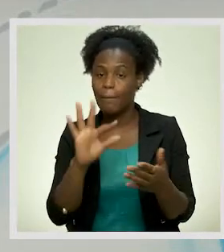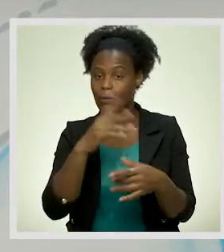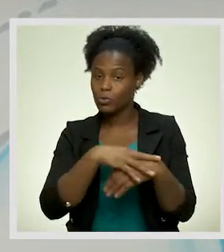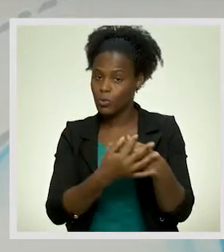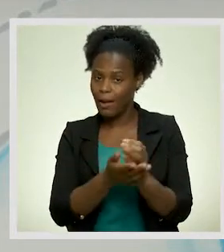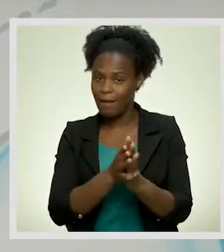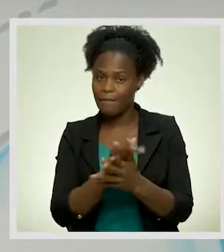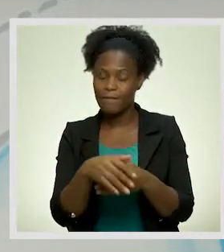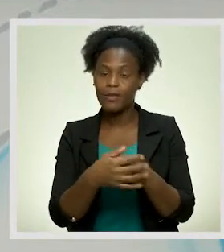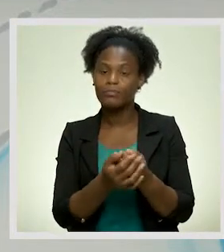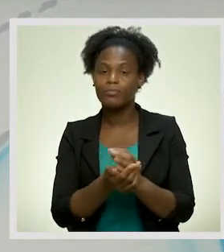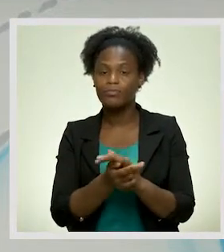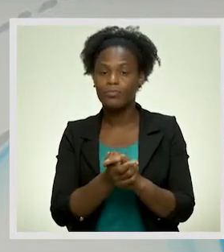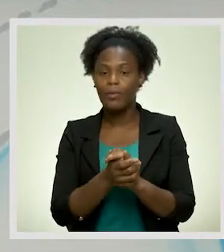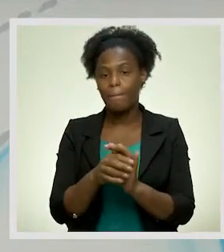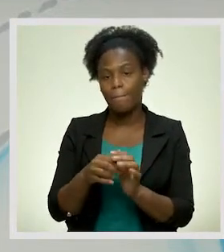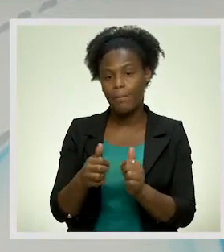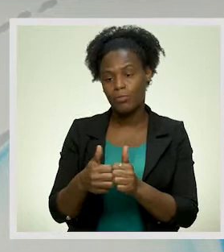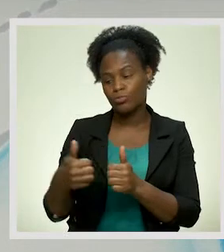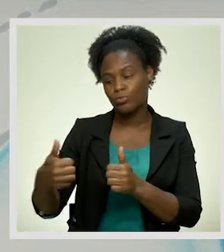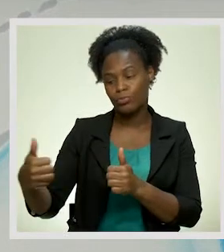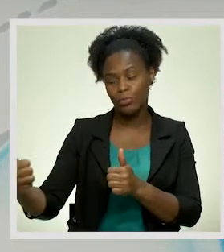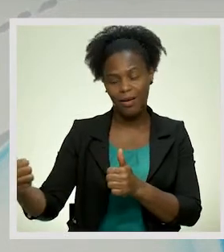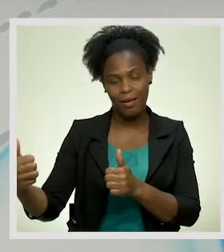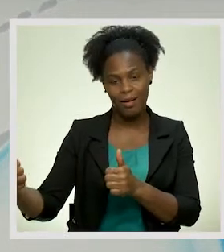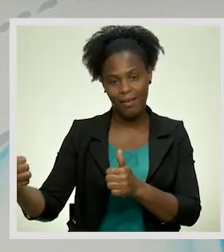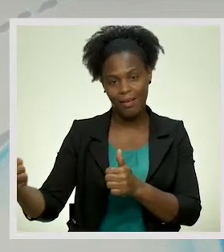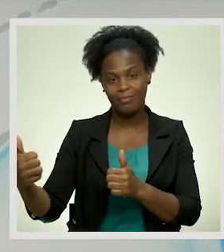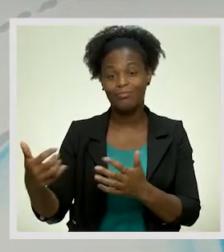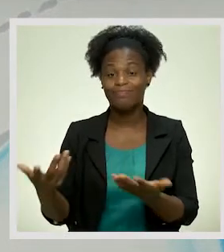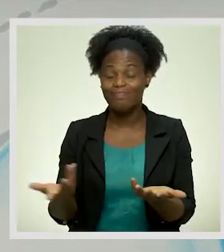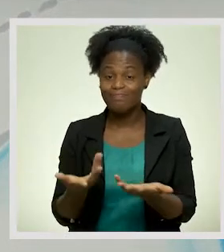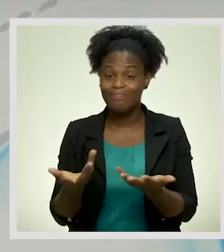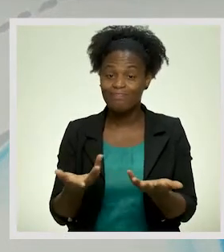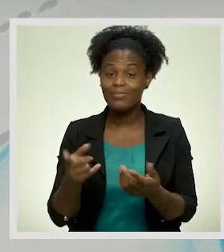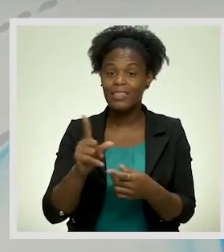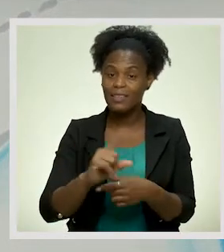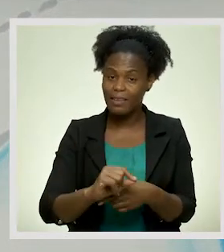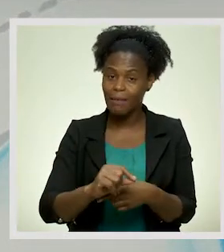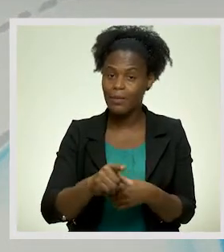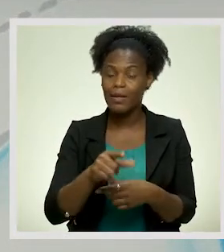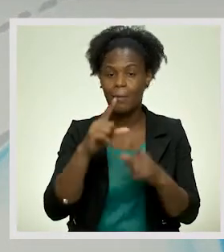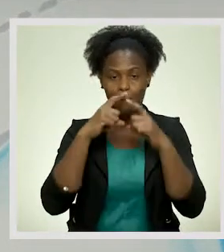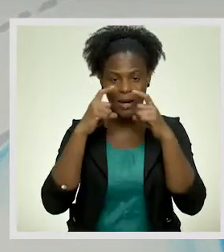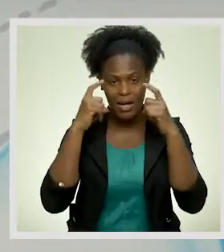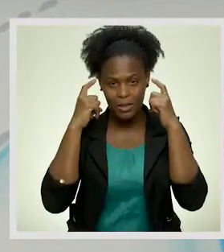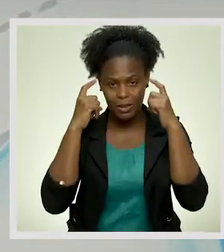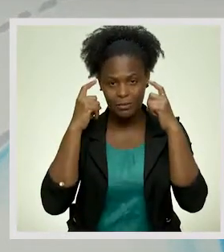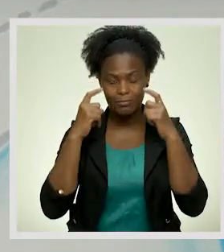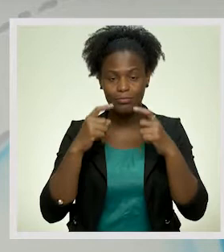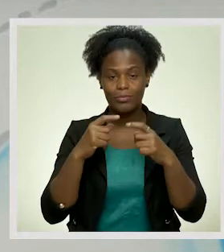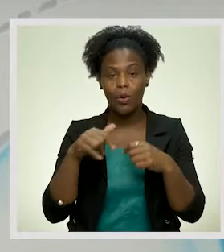mãos, mantenham o distanciamento físico e usem máscaras